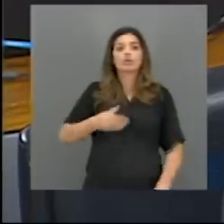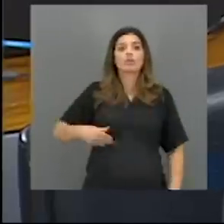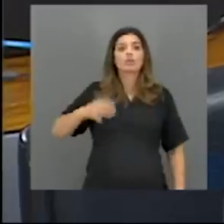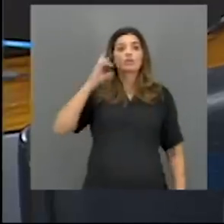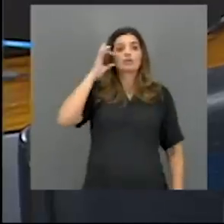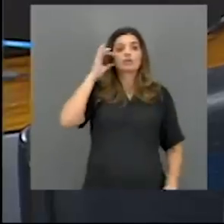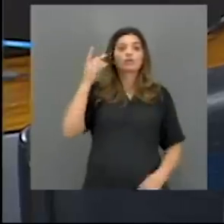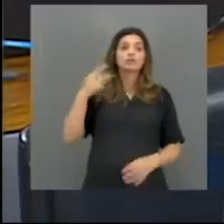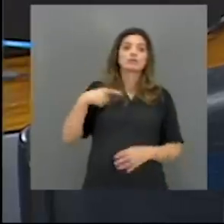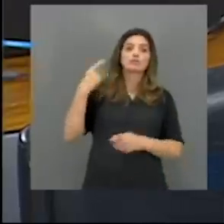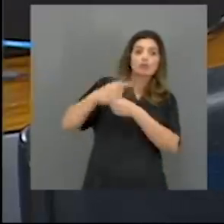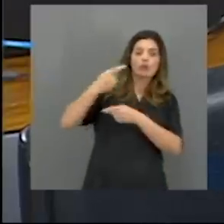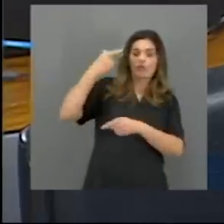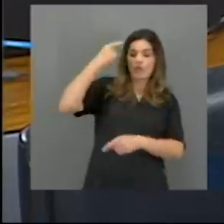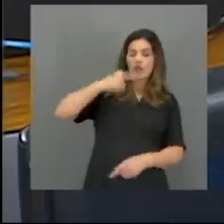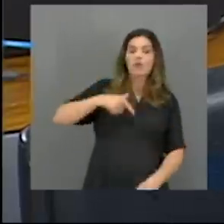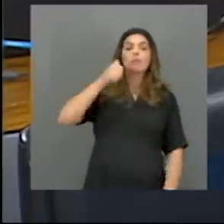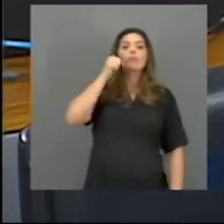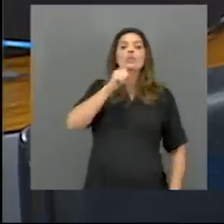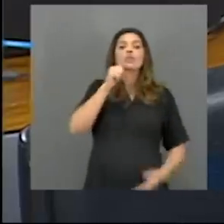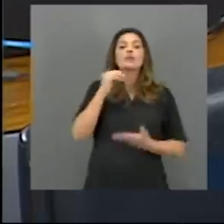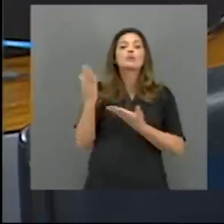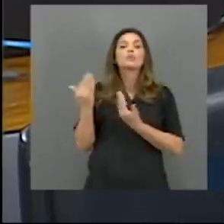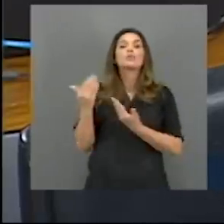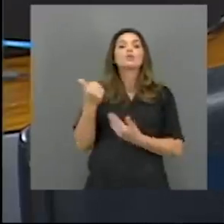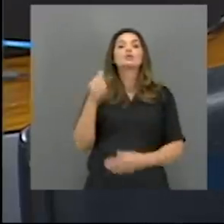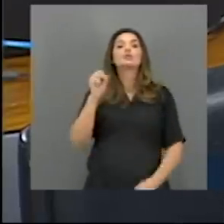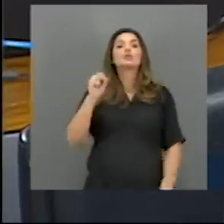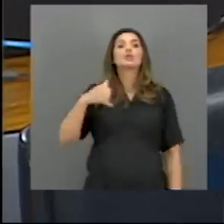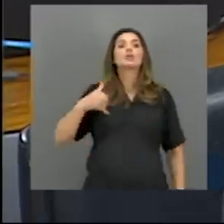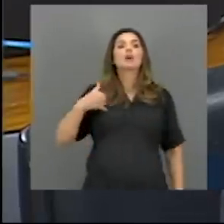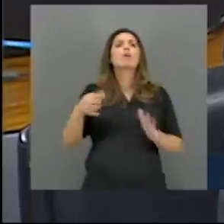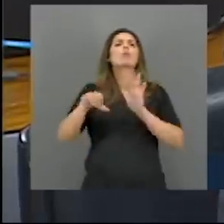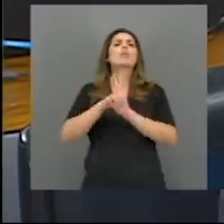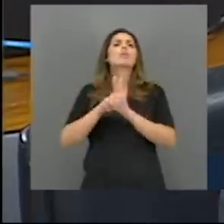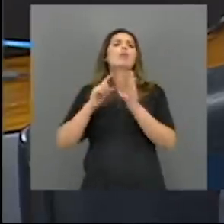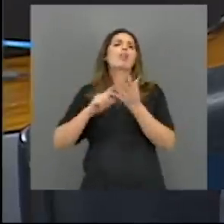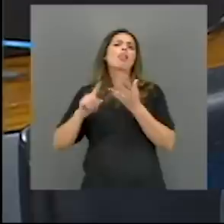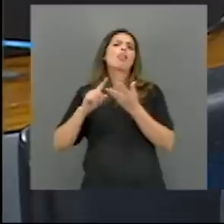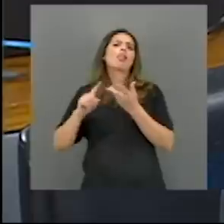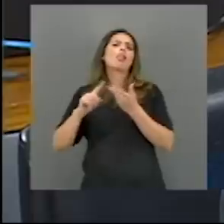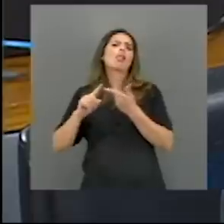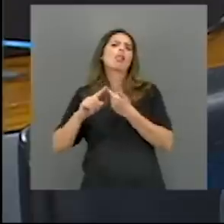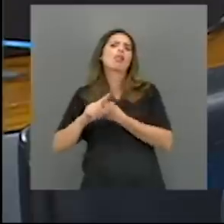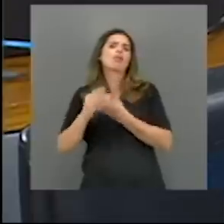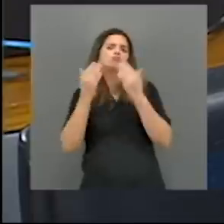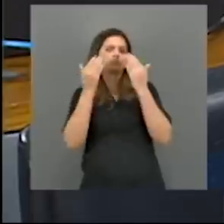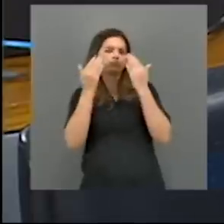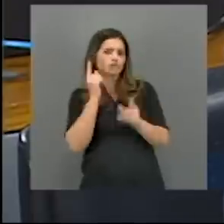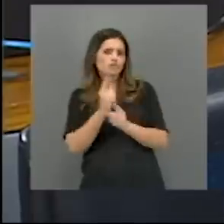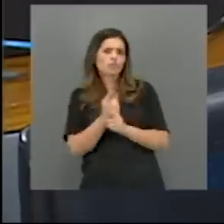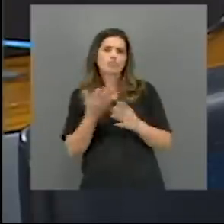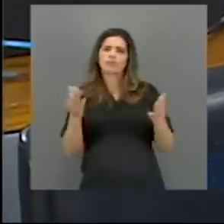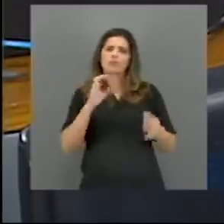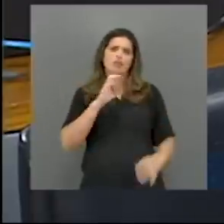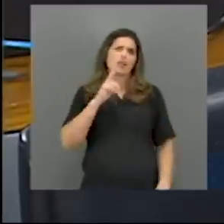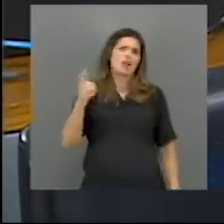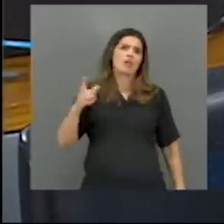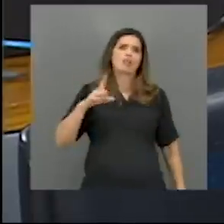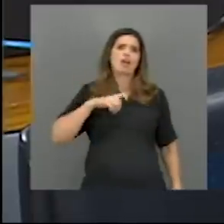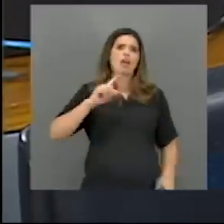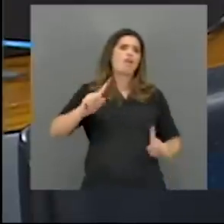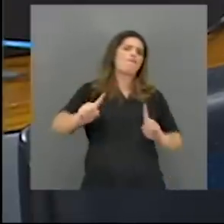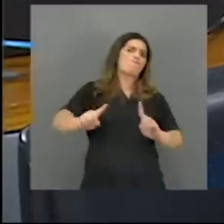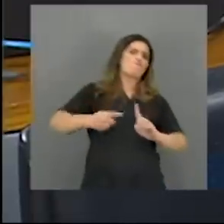aquele menino de 18 anos de idade? Quero saber quais foram os crimes, quais foram os indícios que foram descobertos. É claro, que era uma mera